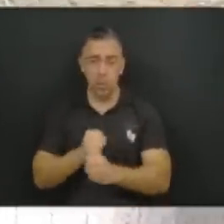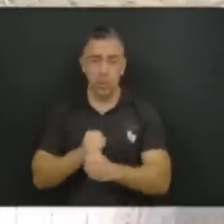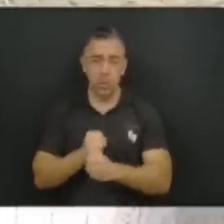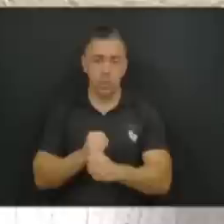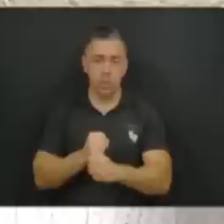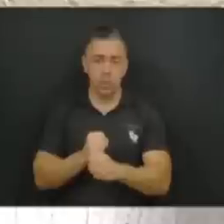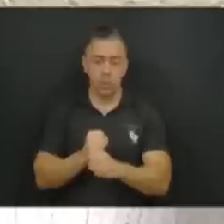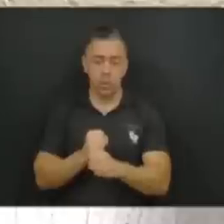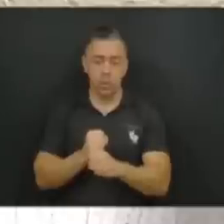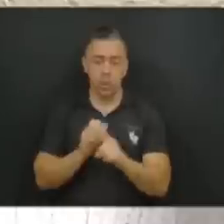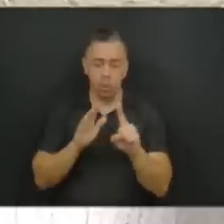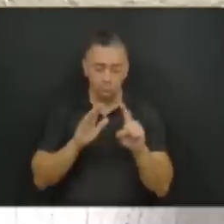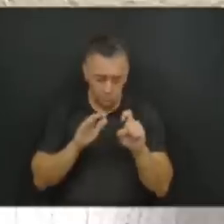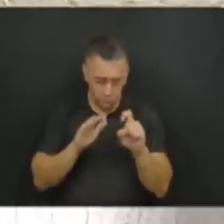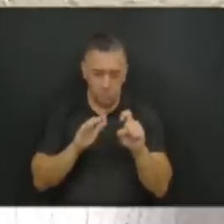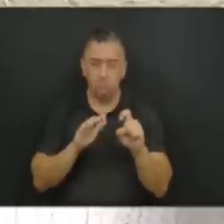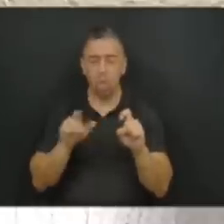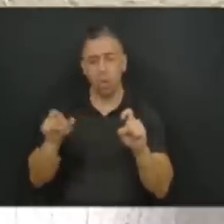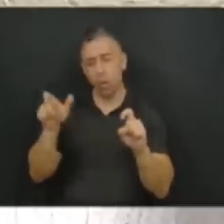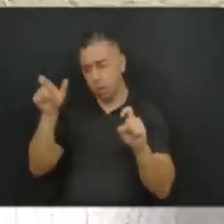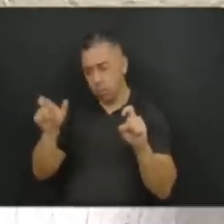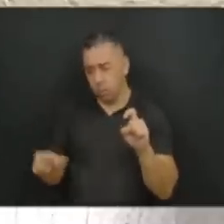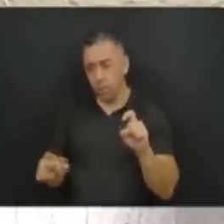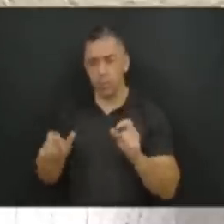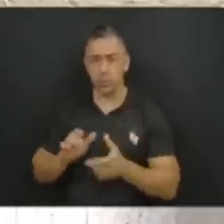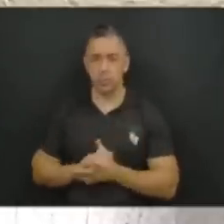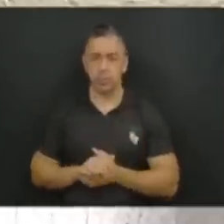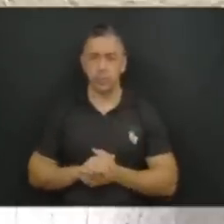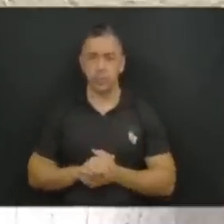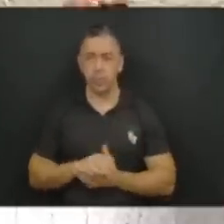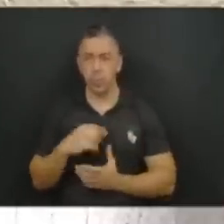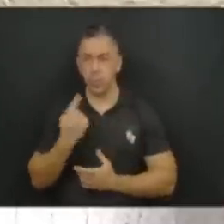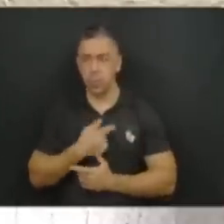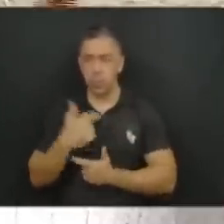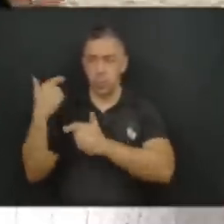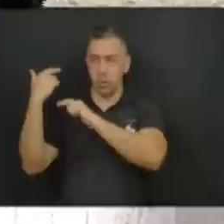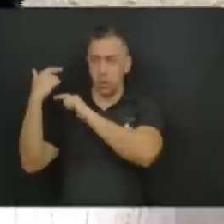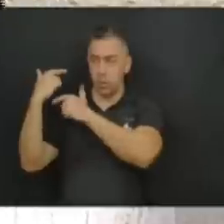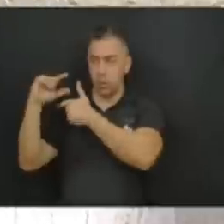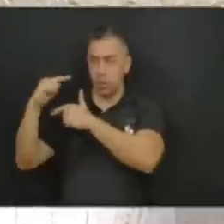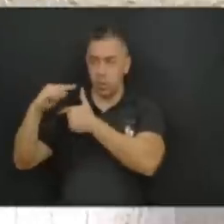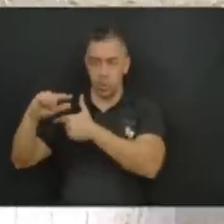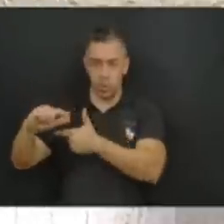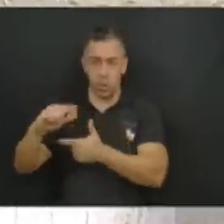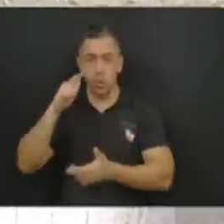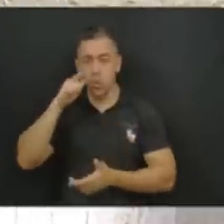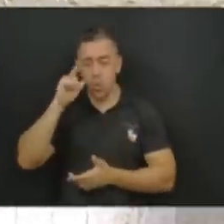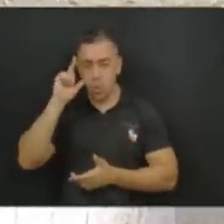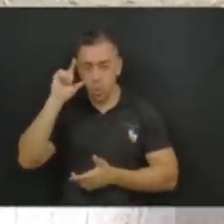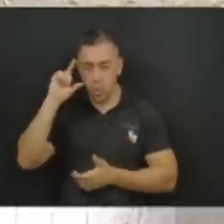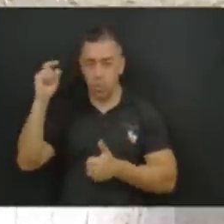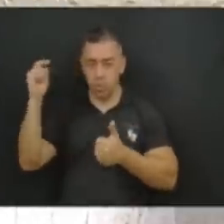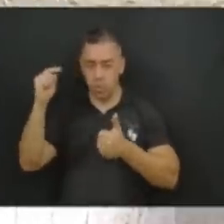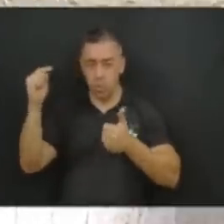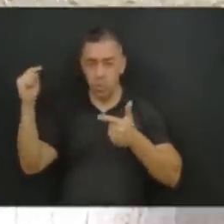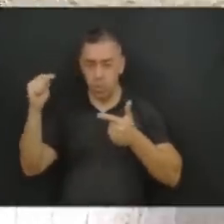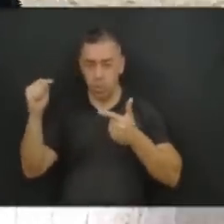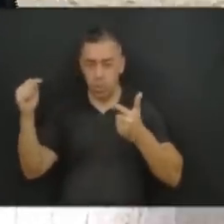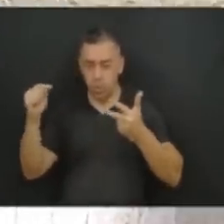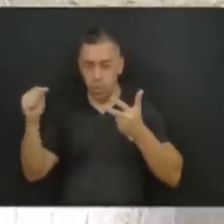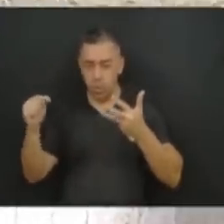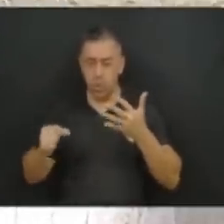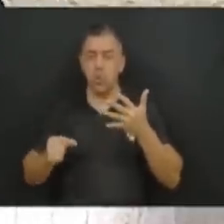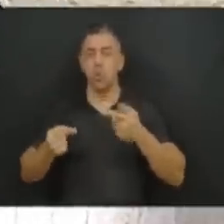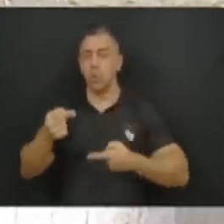Caprichos de uma pessoa e nós temos uma tradição não sabe tradição eu trouxe ontem vários vários aspectos jurídicos